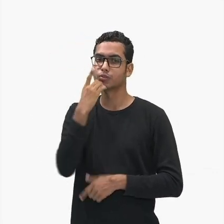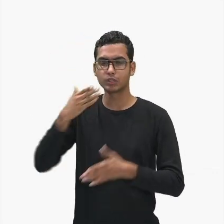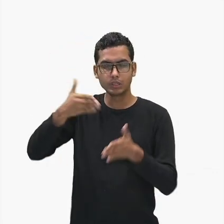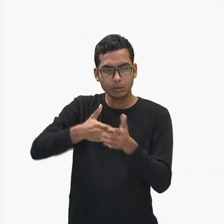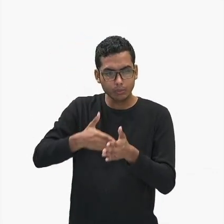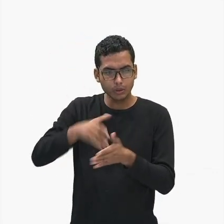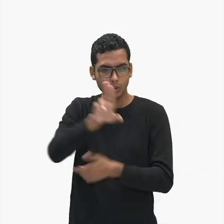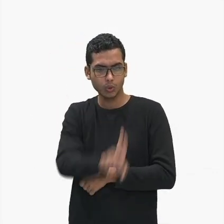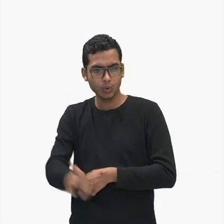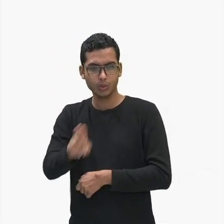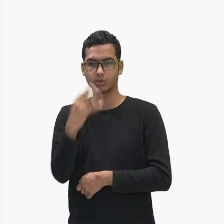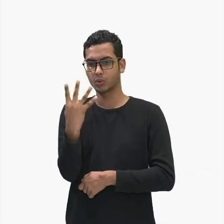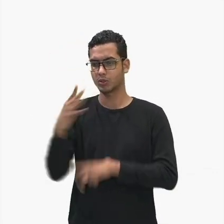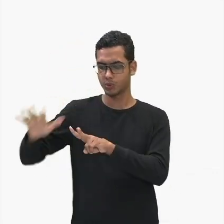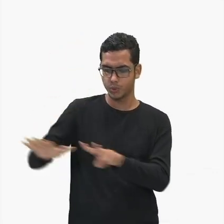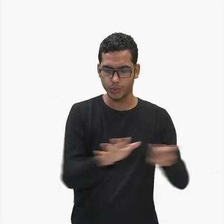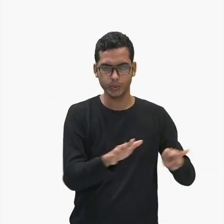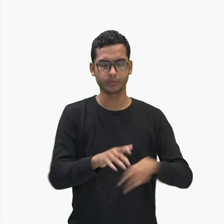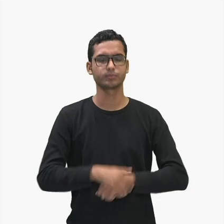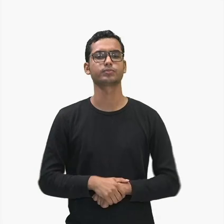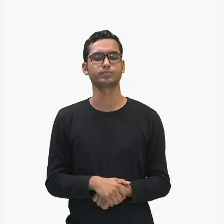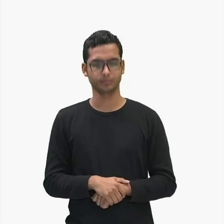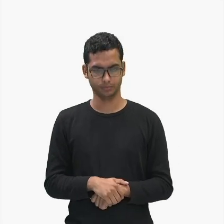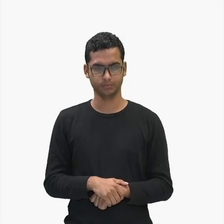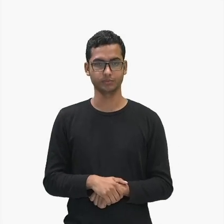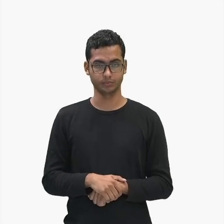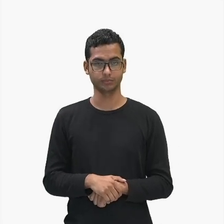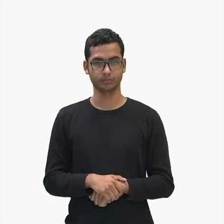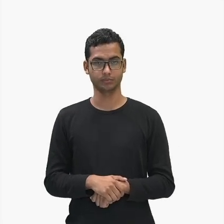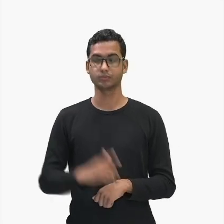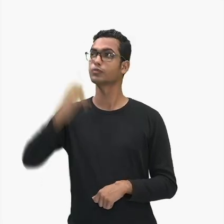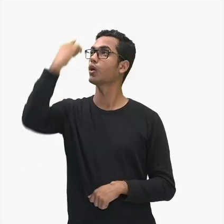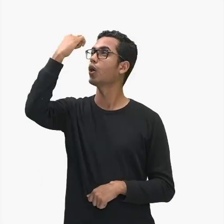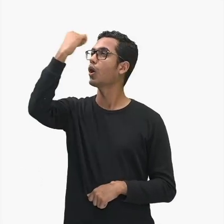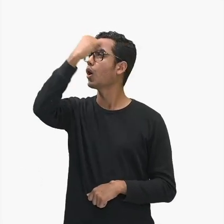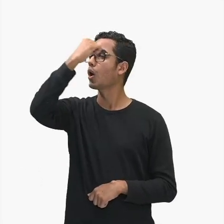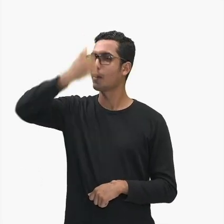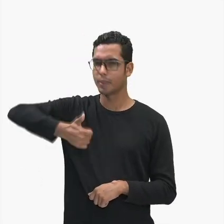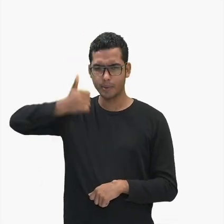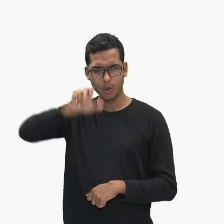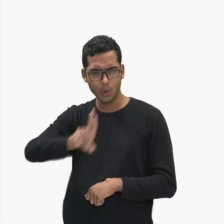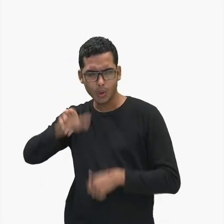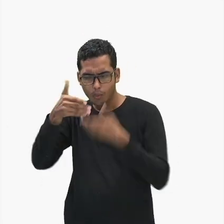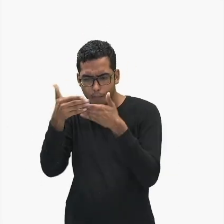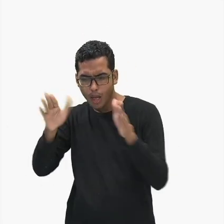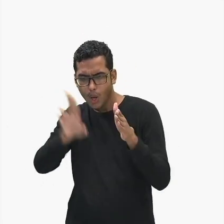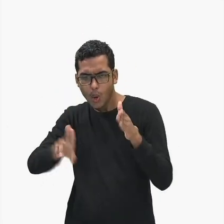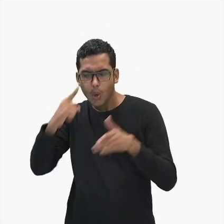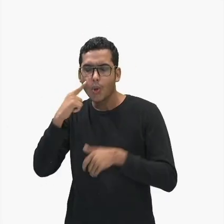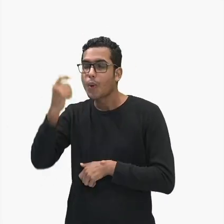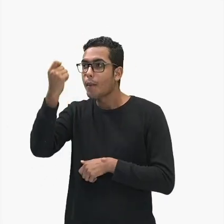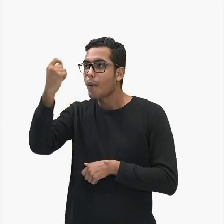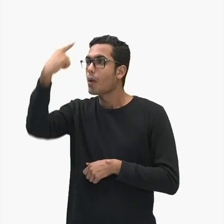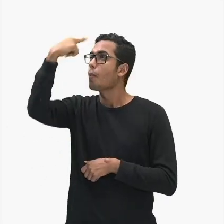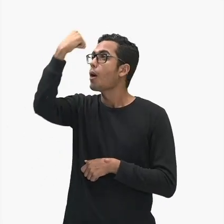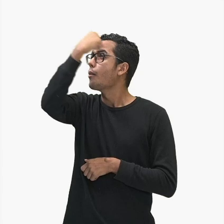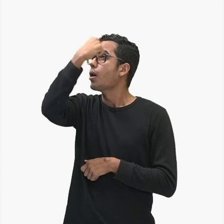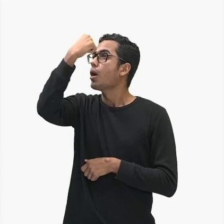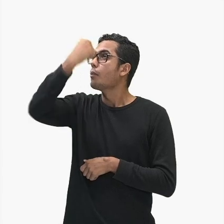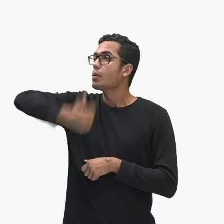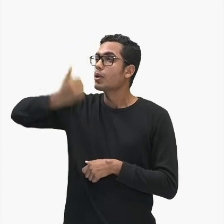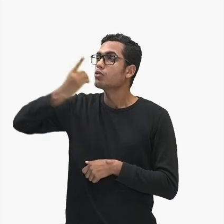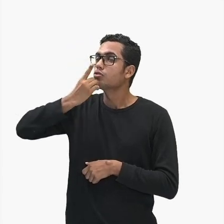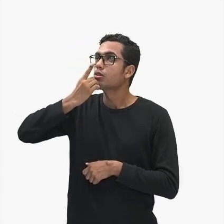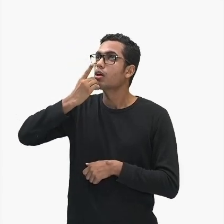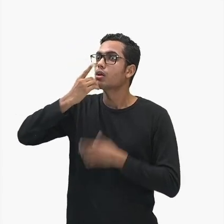semanas. E isso após a primeira abertura do recipiente. Sabe por quê? É porque